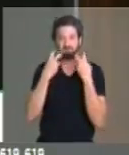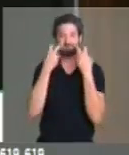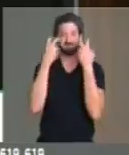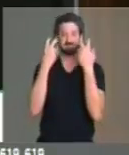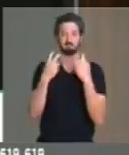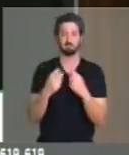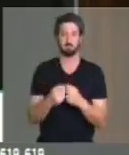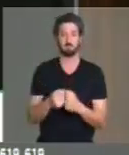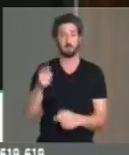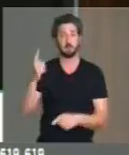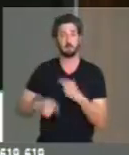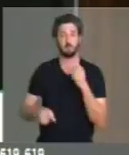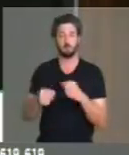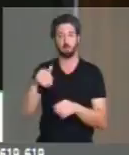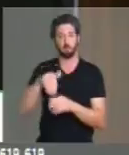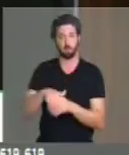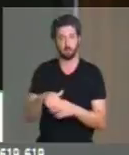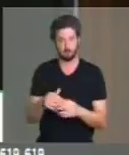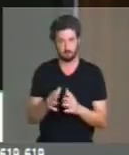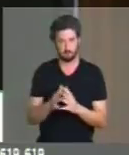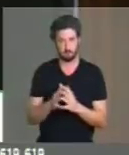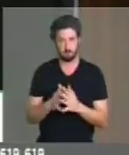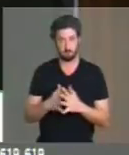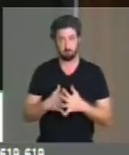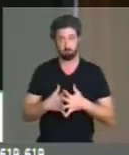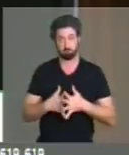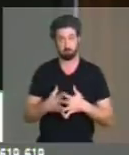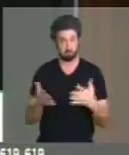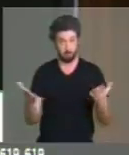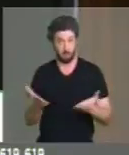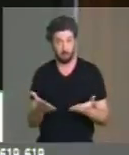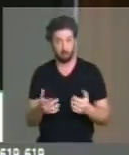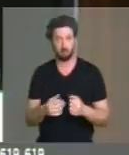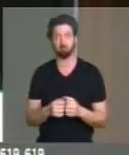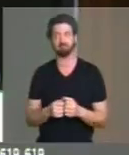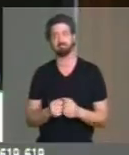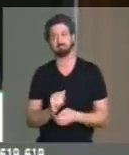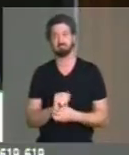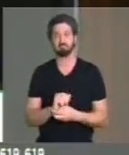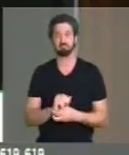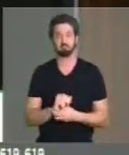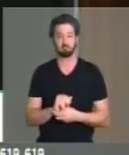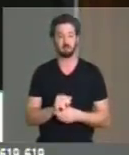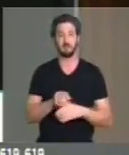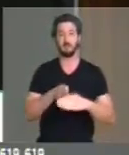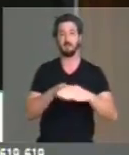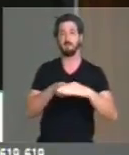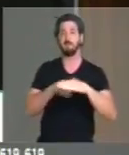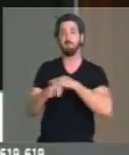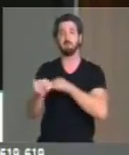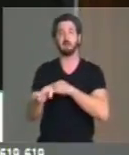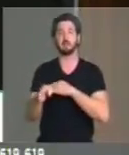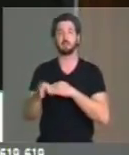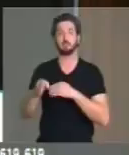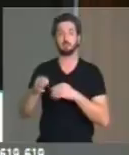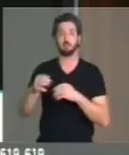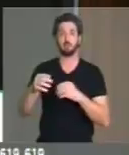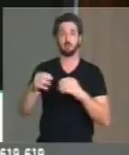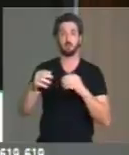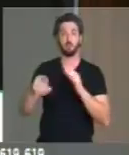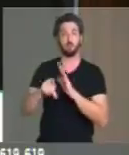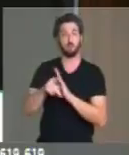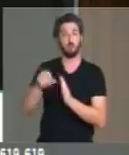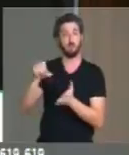constrangimento e impedir a votação. Agora, hoje, invadiram a sede do PT na Bahia,